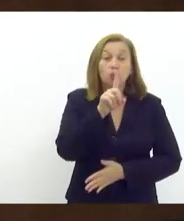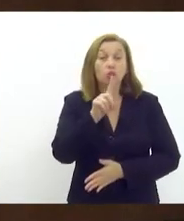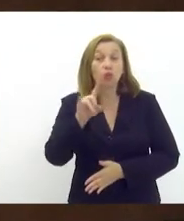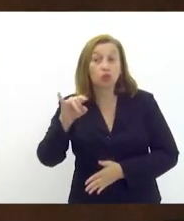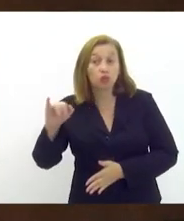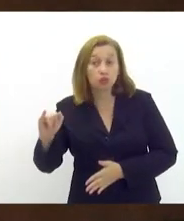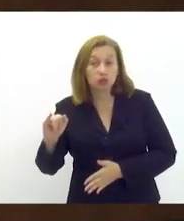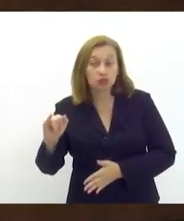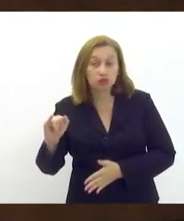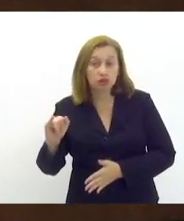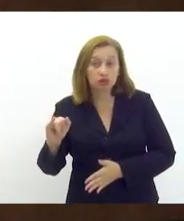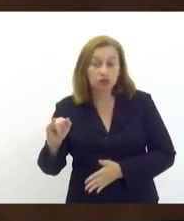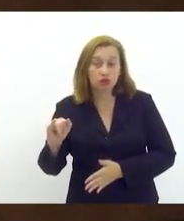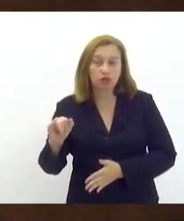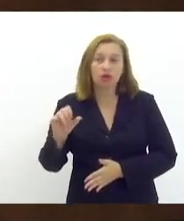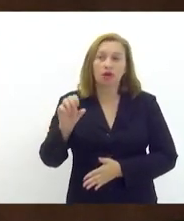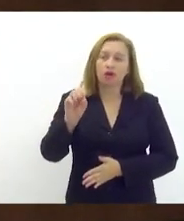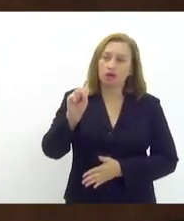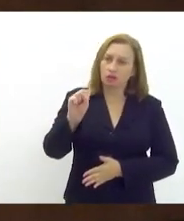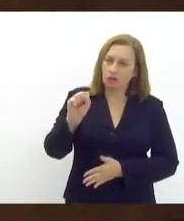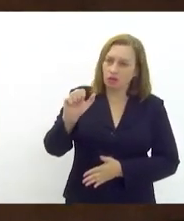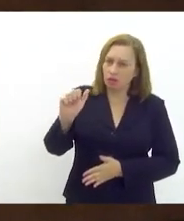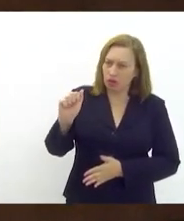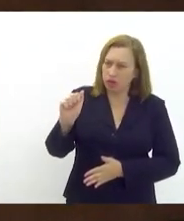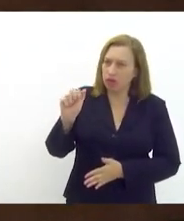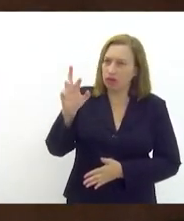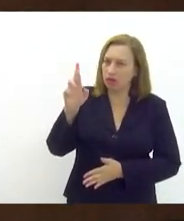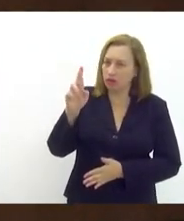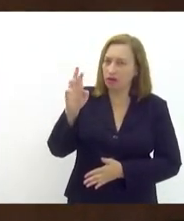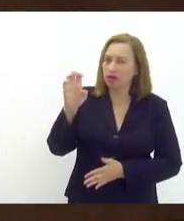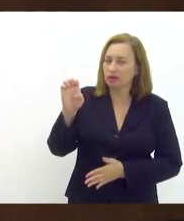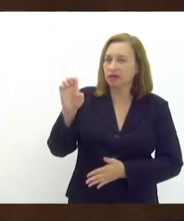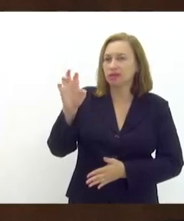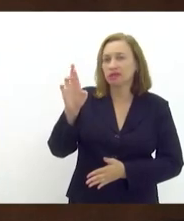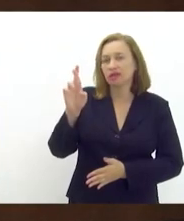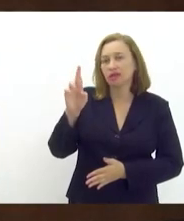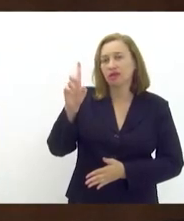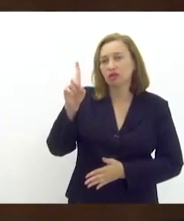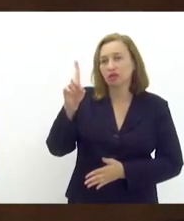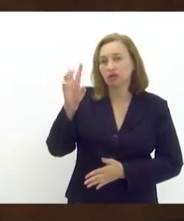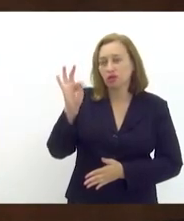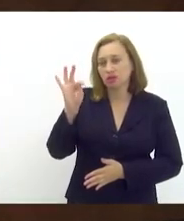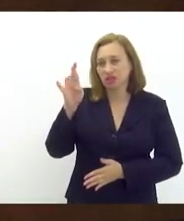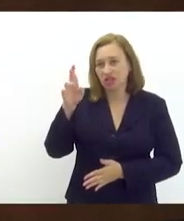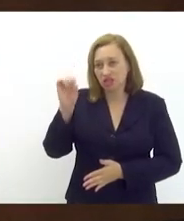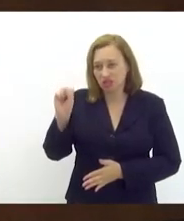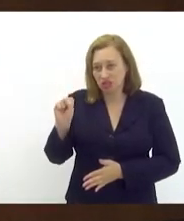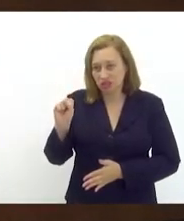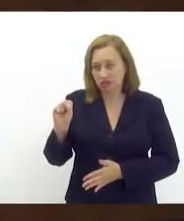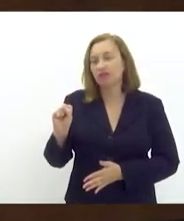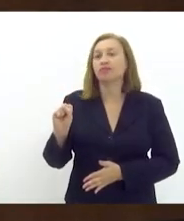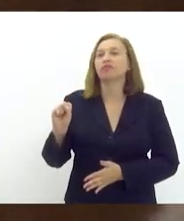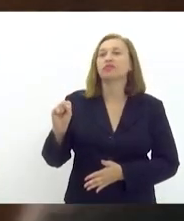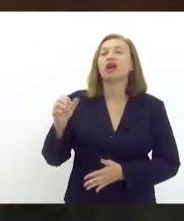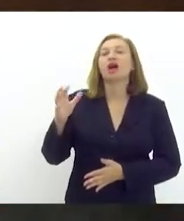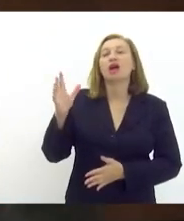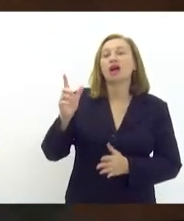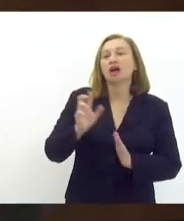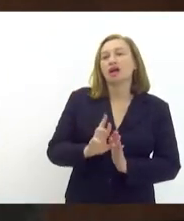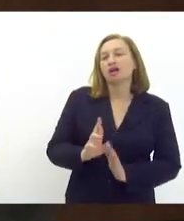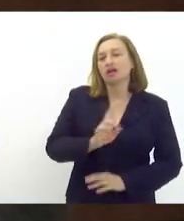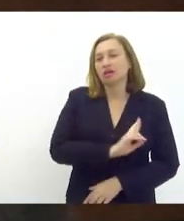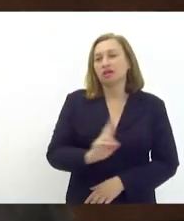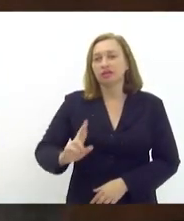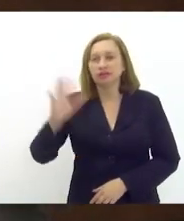dia da sacerdotisa e do sacerdote das religiões de